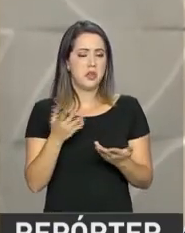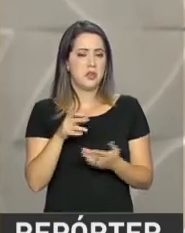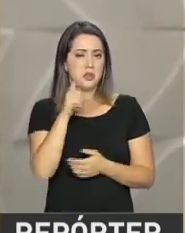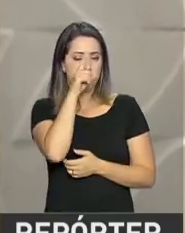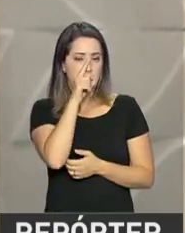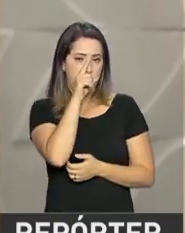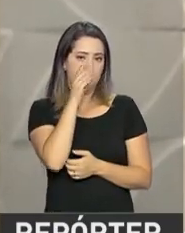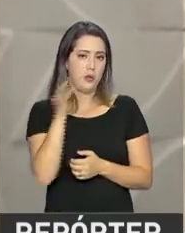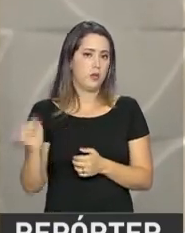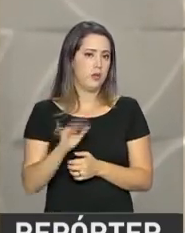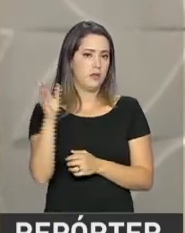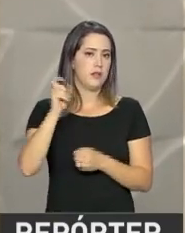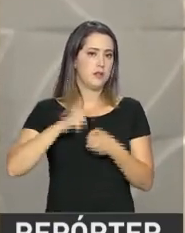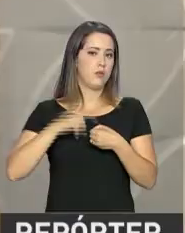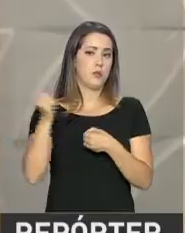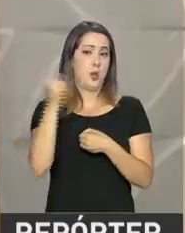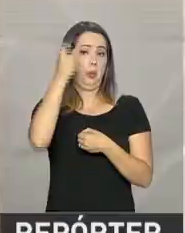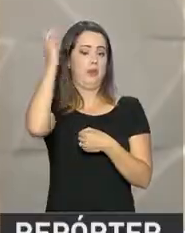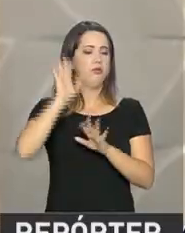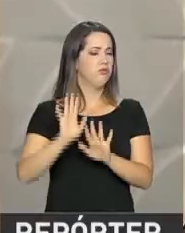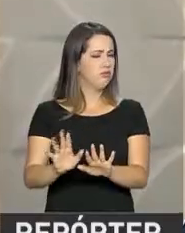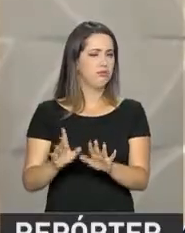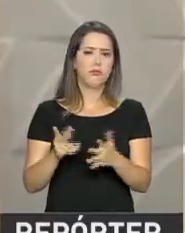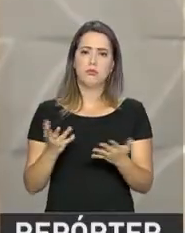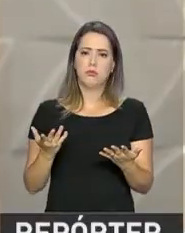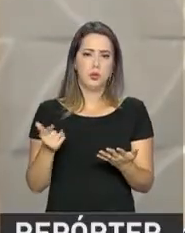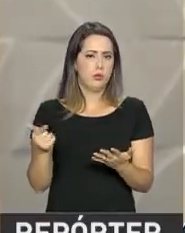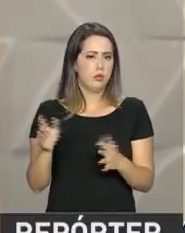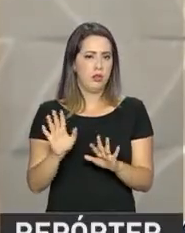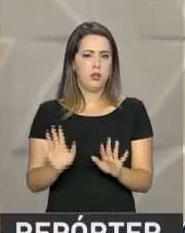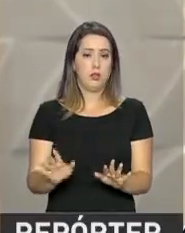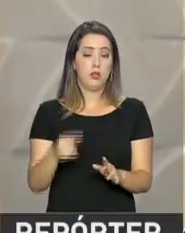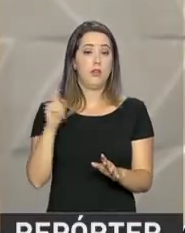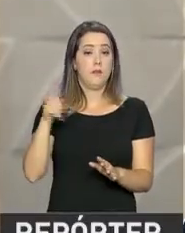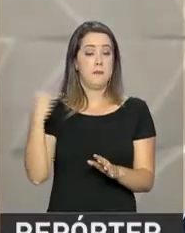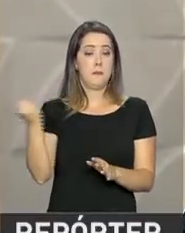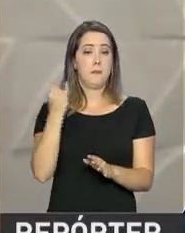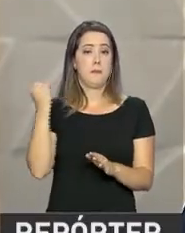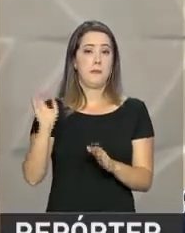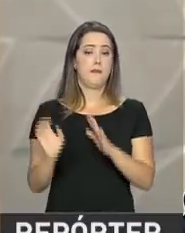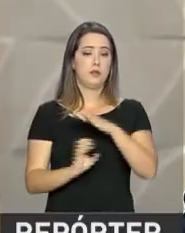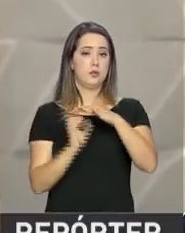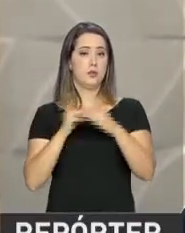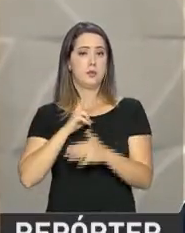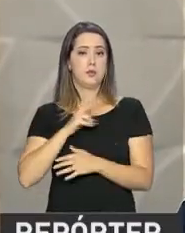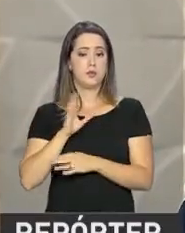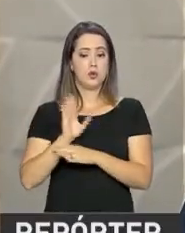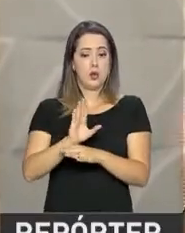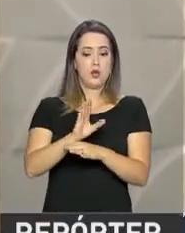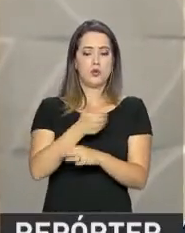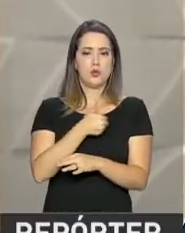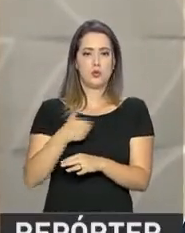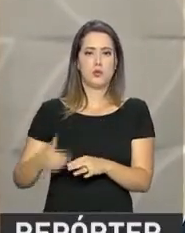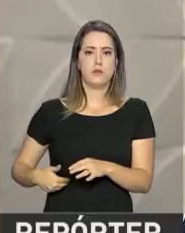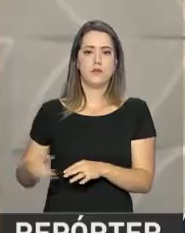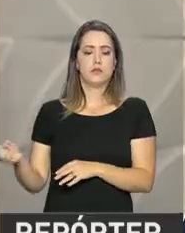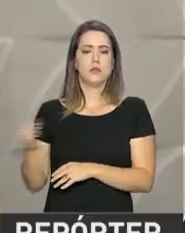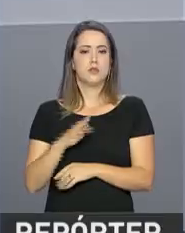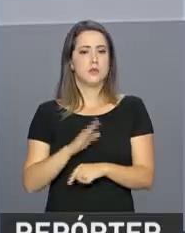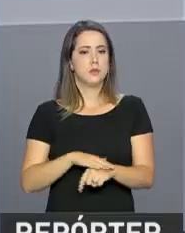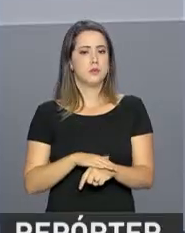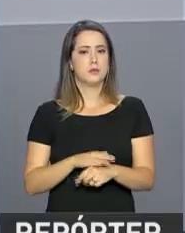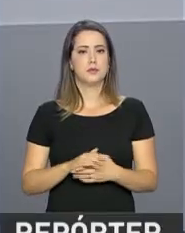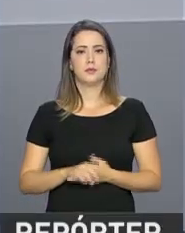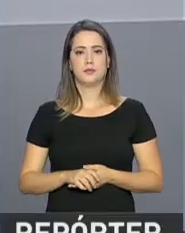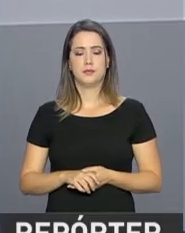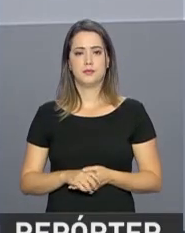à inflação voltar a subir além da meta então é muito importante que o setor privado ele auxilie o governo nesse nesse novo desafio